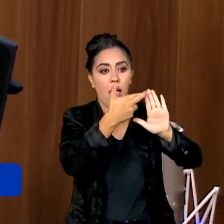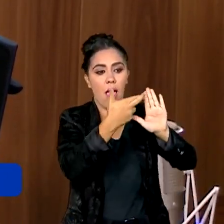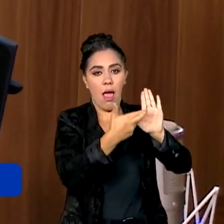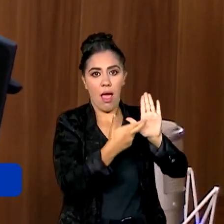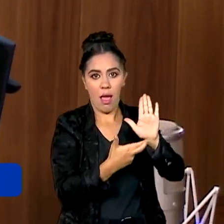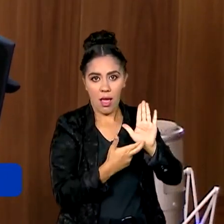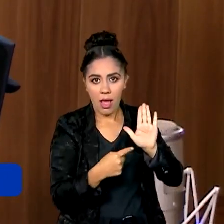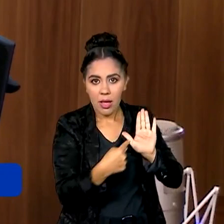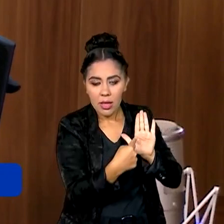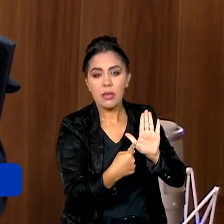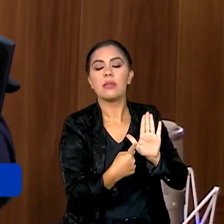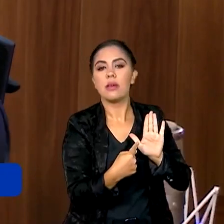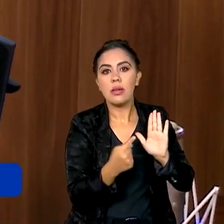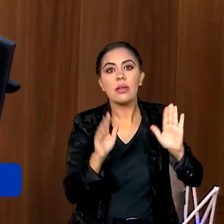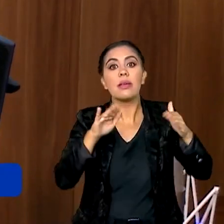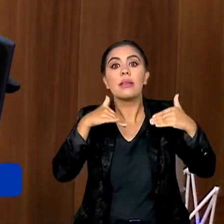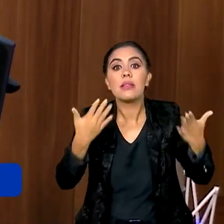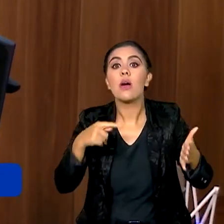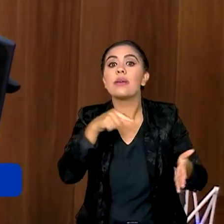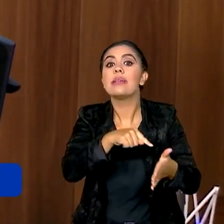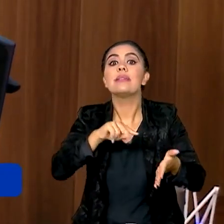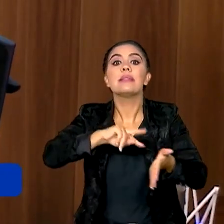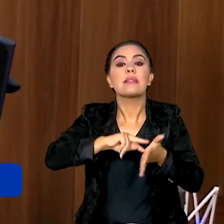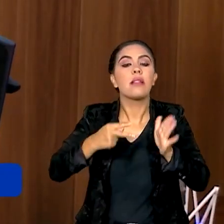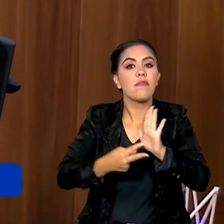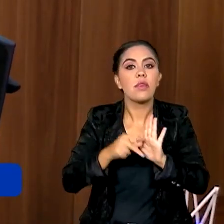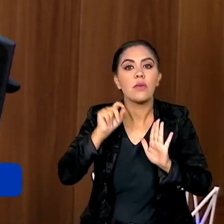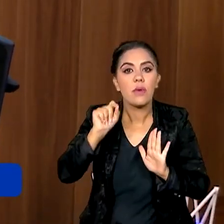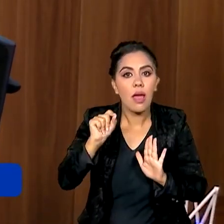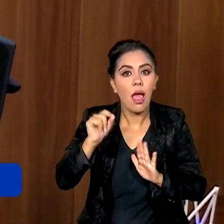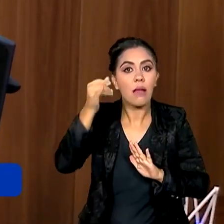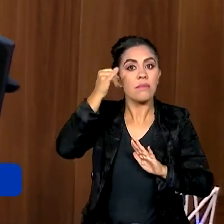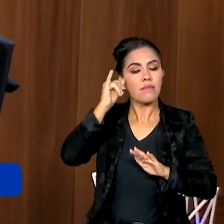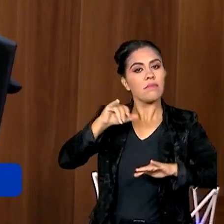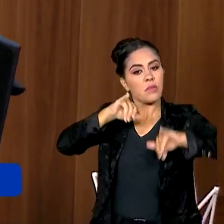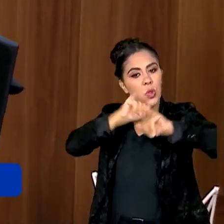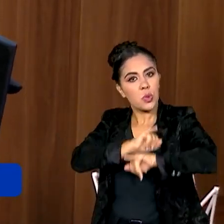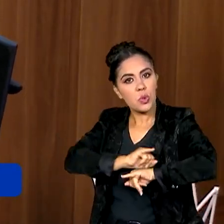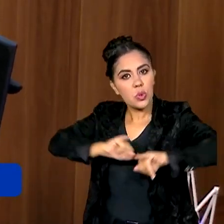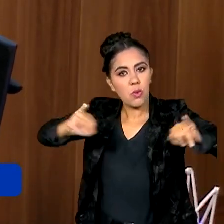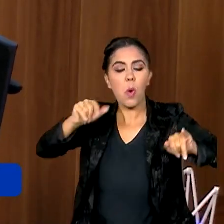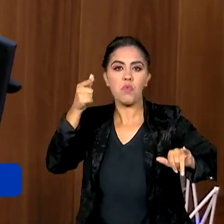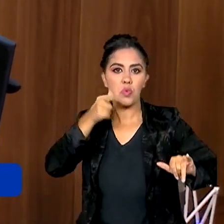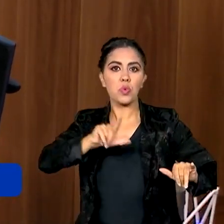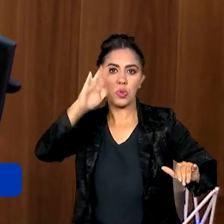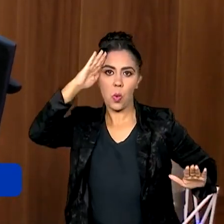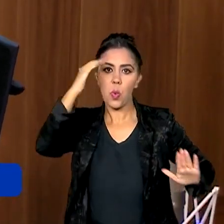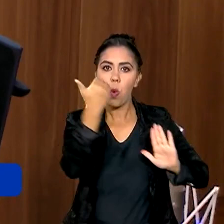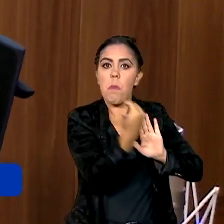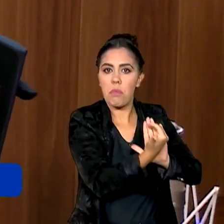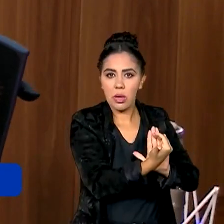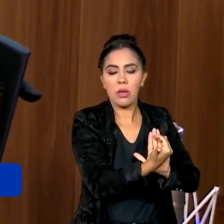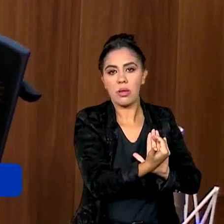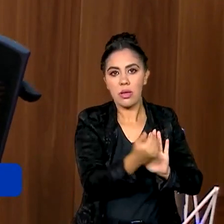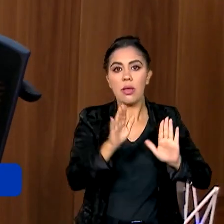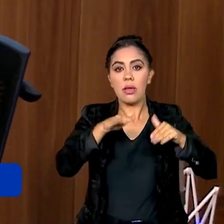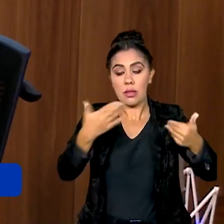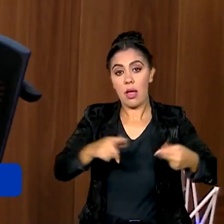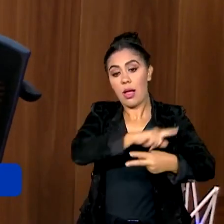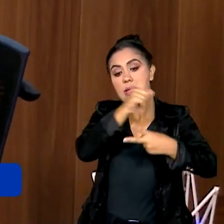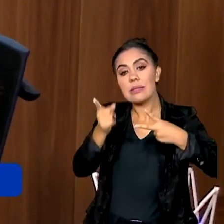dividendos. Então isso chama-se previsibilidade. Divulgou e cumpriu. Então aí tem uma segunda